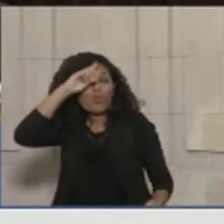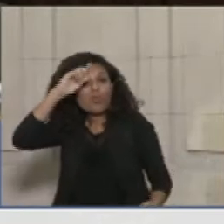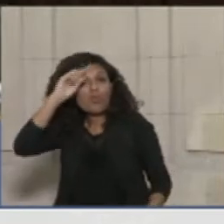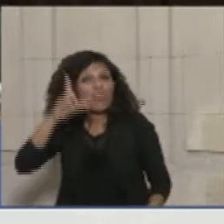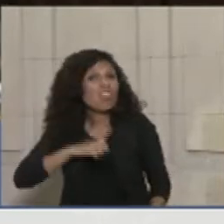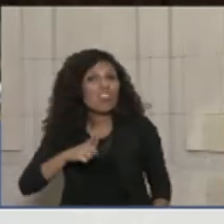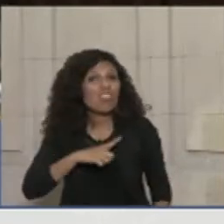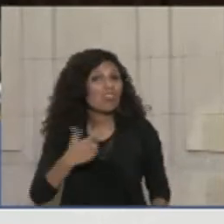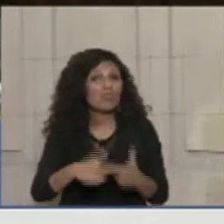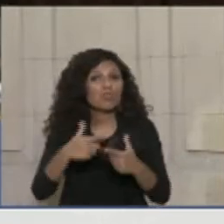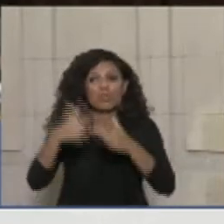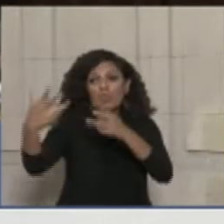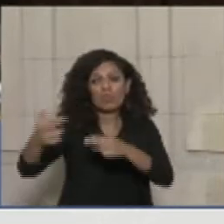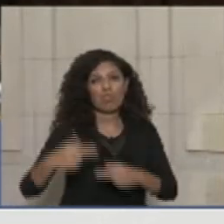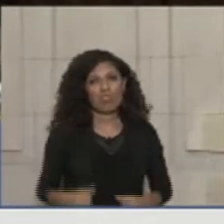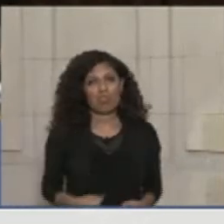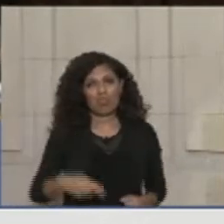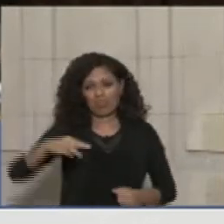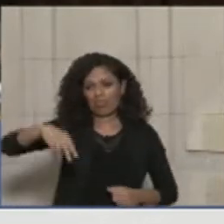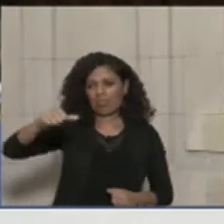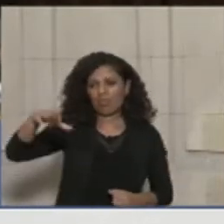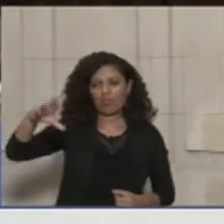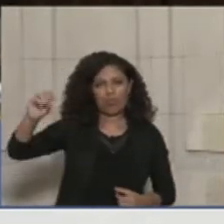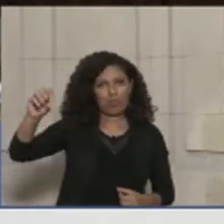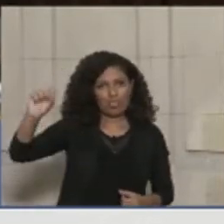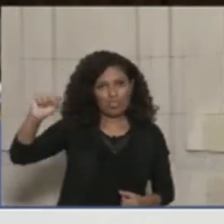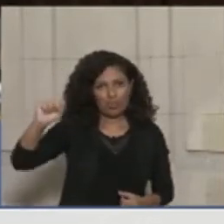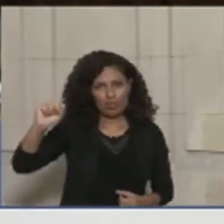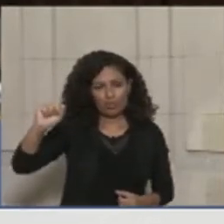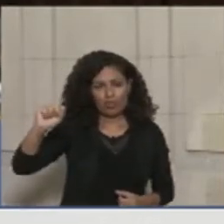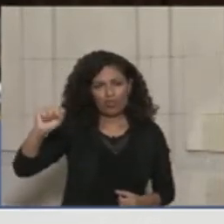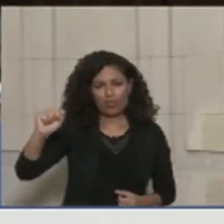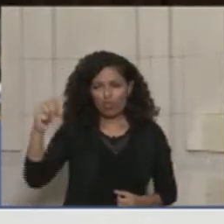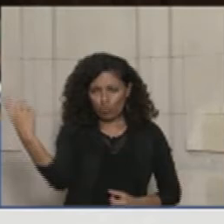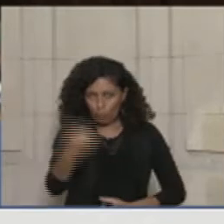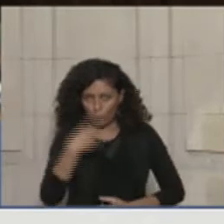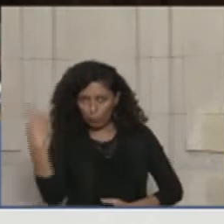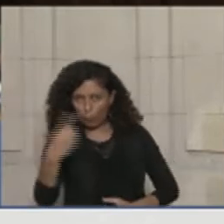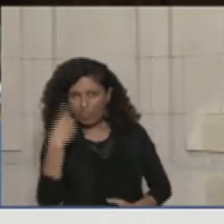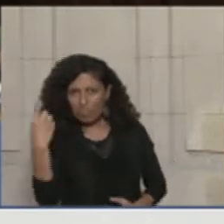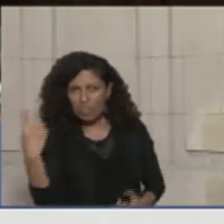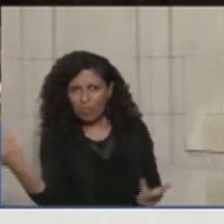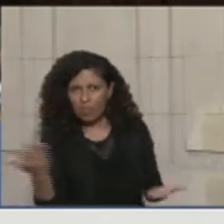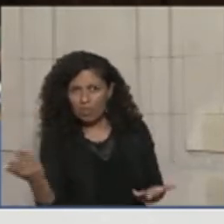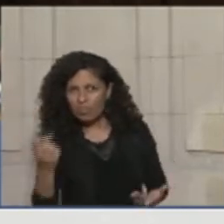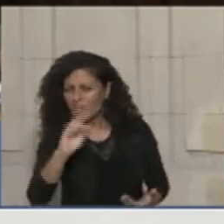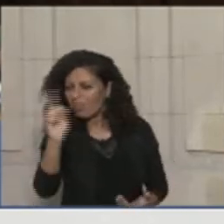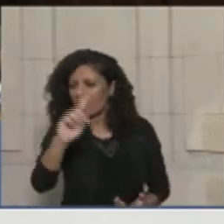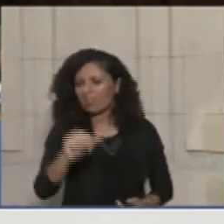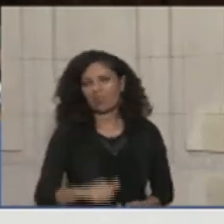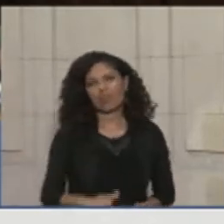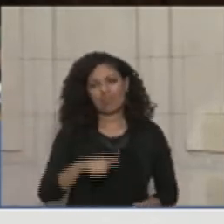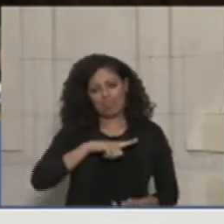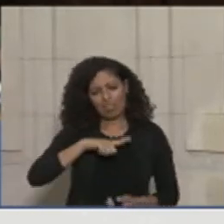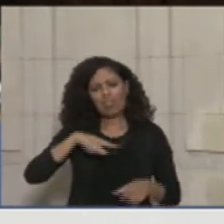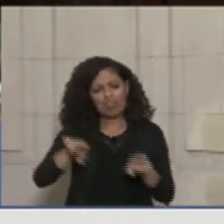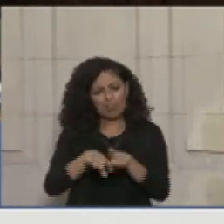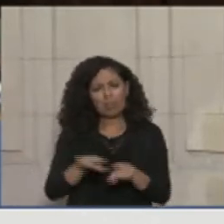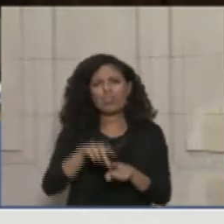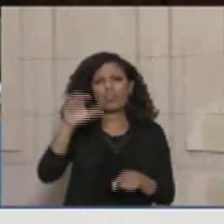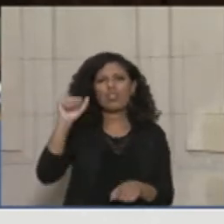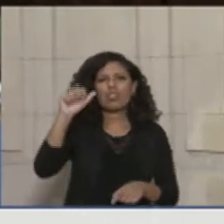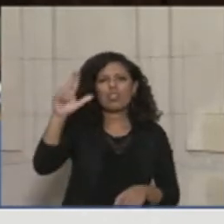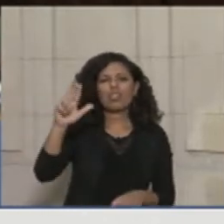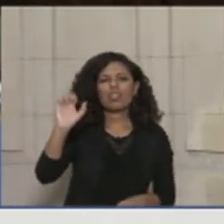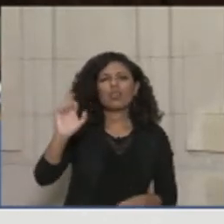acontecendo. Marcos Vinícius também não é uma exceção dos nossos tempos. Há também o jovem Cauê, de 12 anos, veja